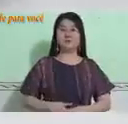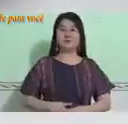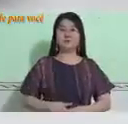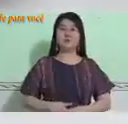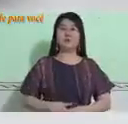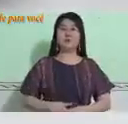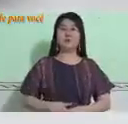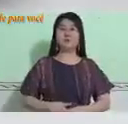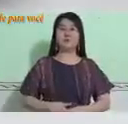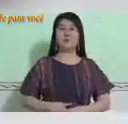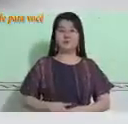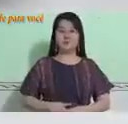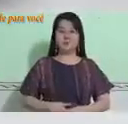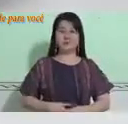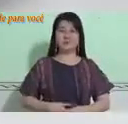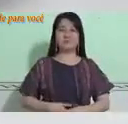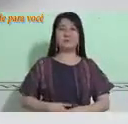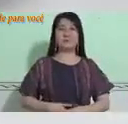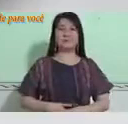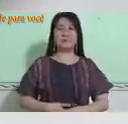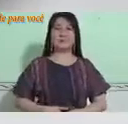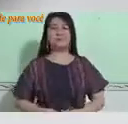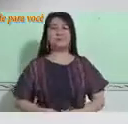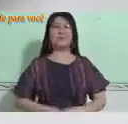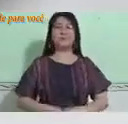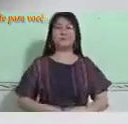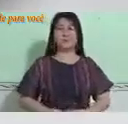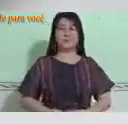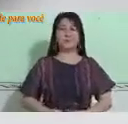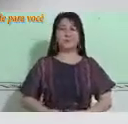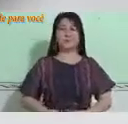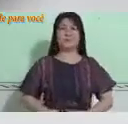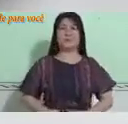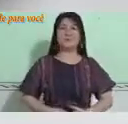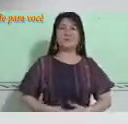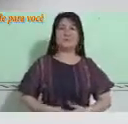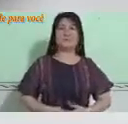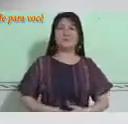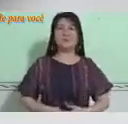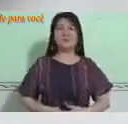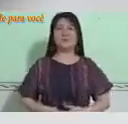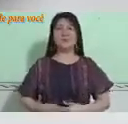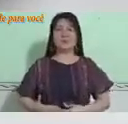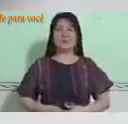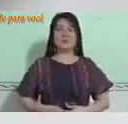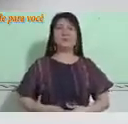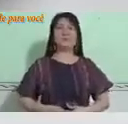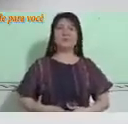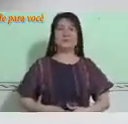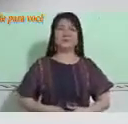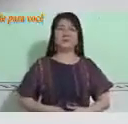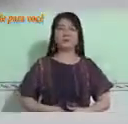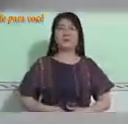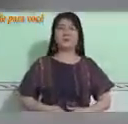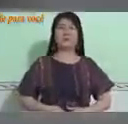sopas ou caldos sem gorduras, sucos coados e diluídos em água, vírgula, para diminuir a quantidade de fibra